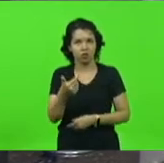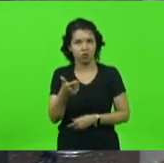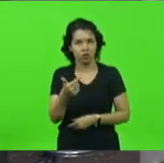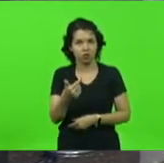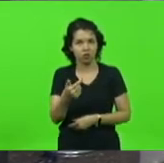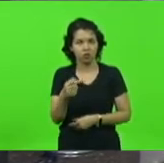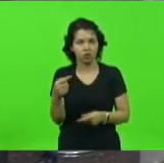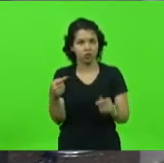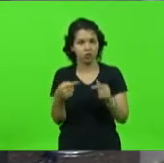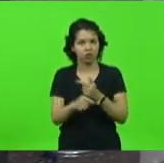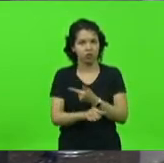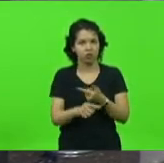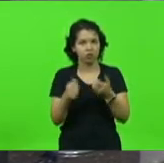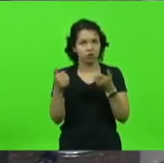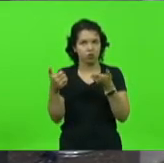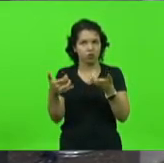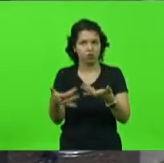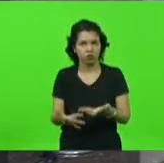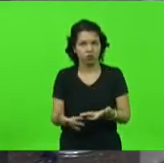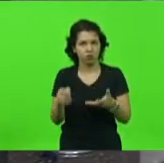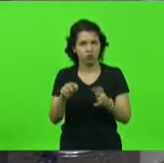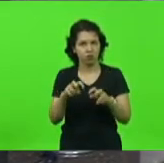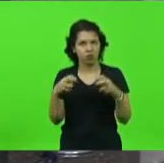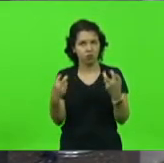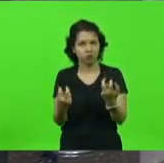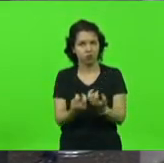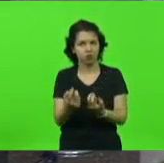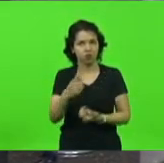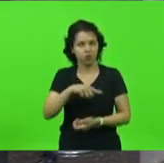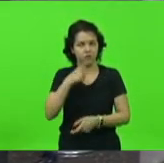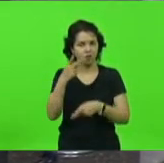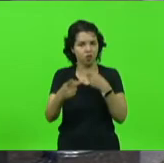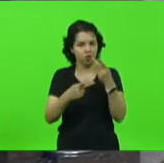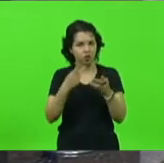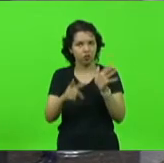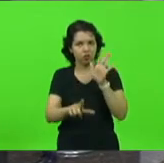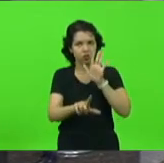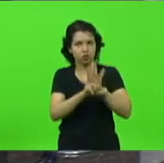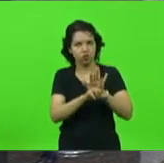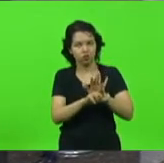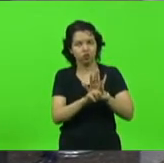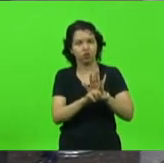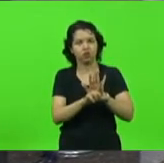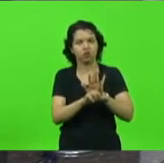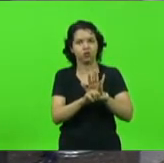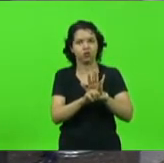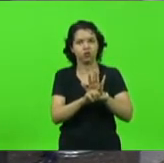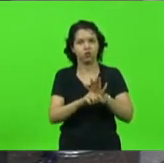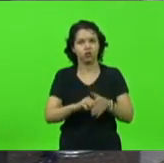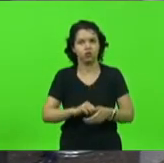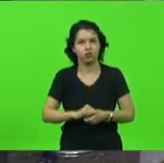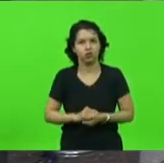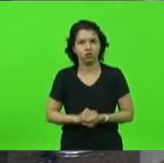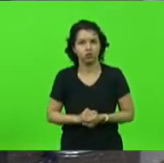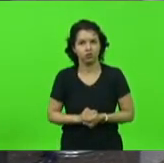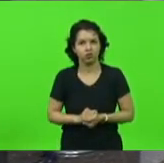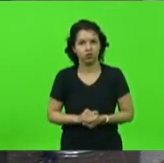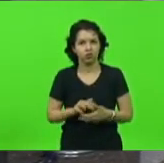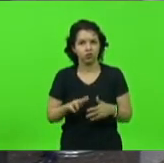inválido esse argumento aqui no plenário. Nós estamos falando de leis. De leis. Tá?